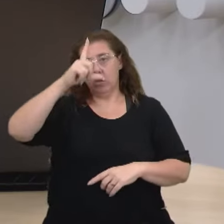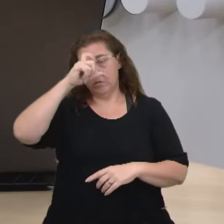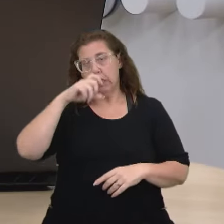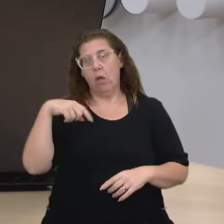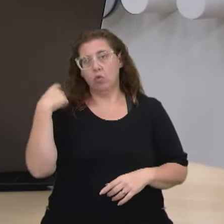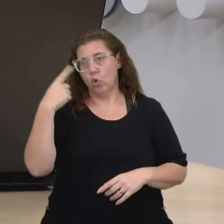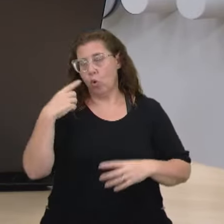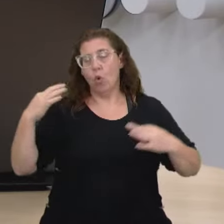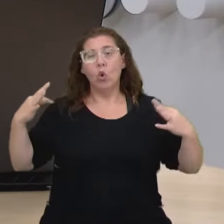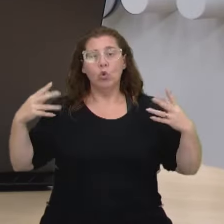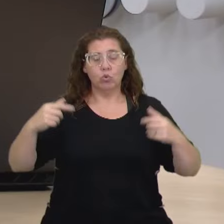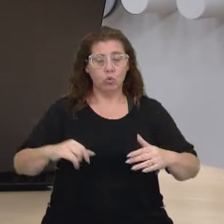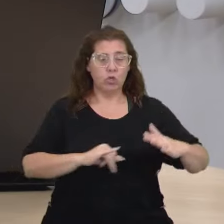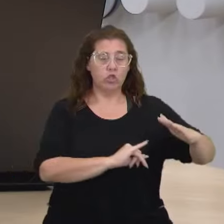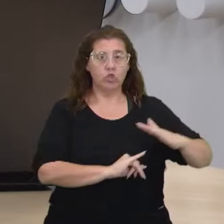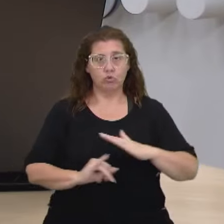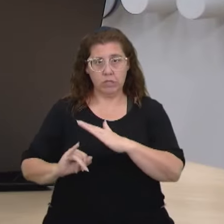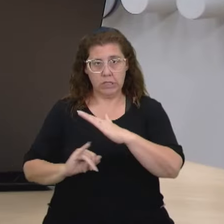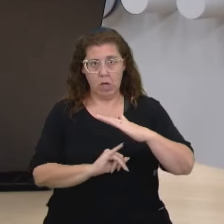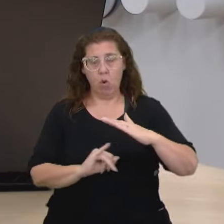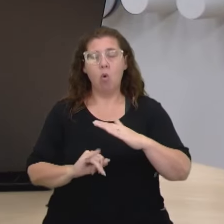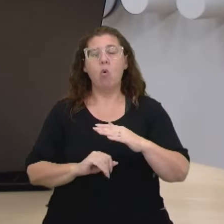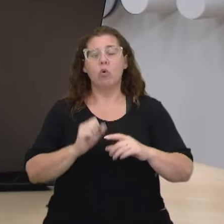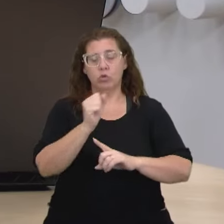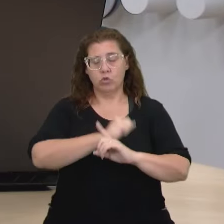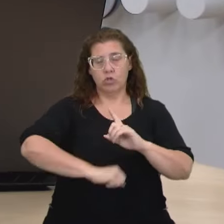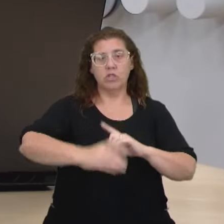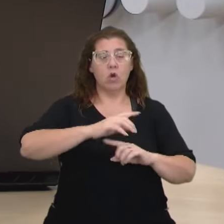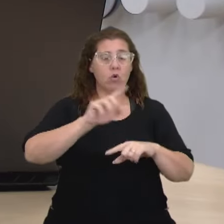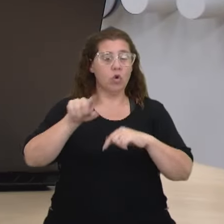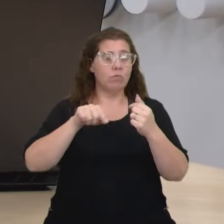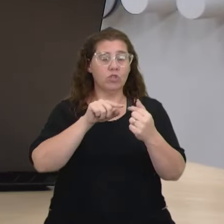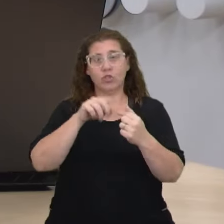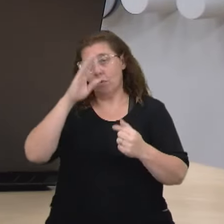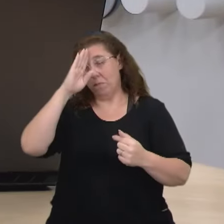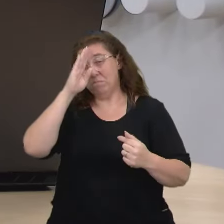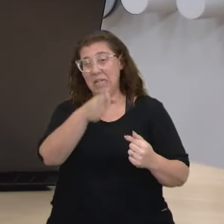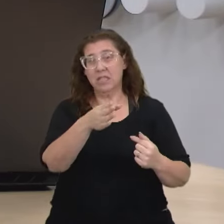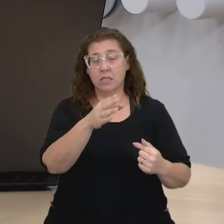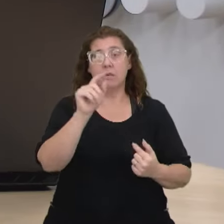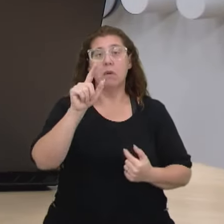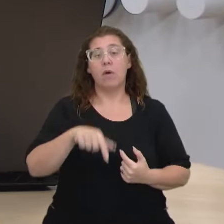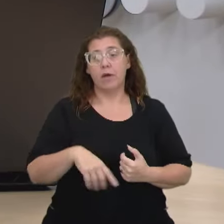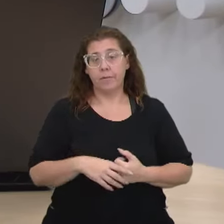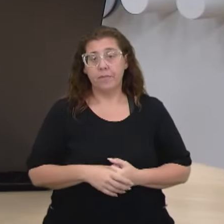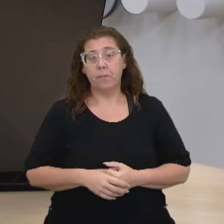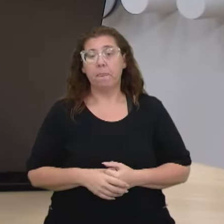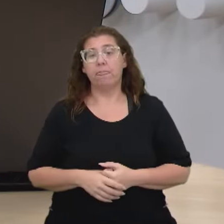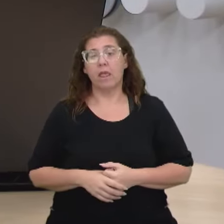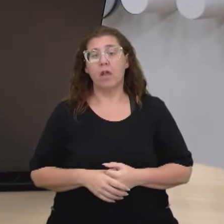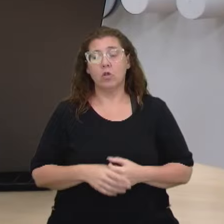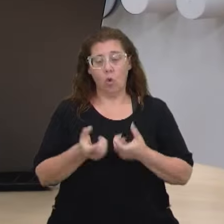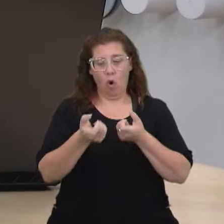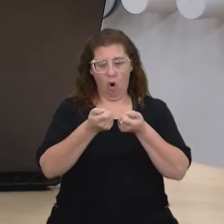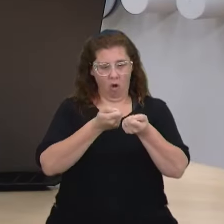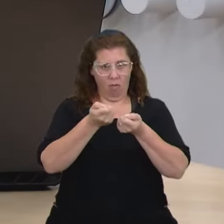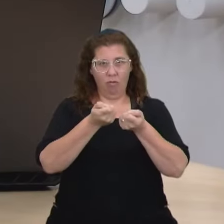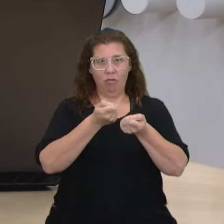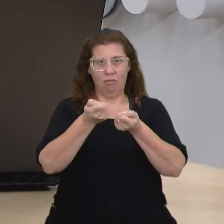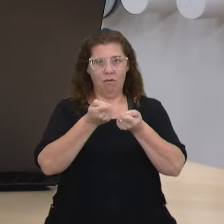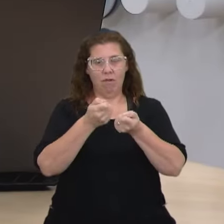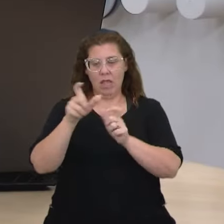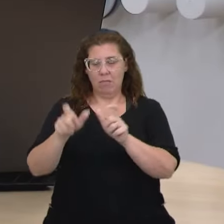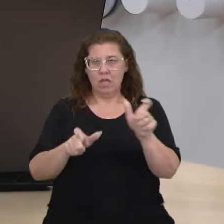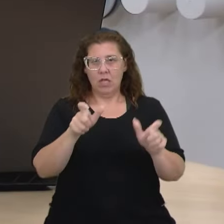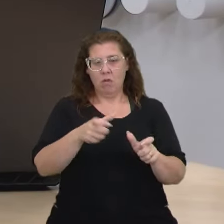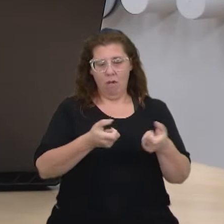todas instituições sociais cujo objetivo fundamental, segundo o autor, é o do controle dos